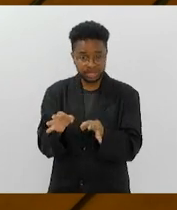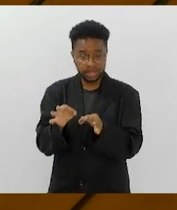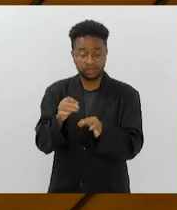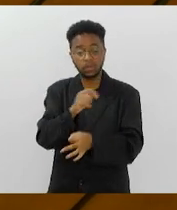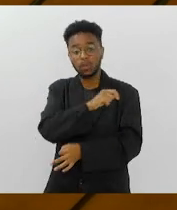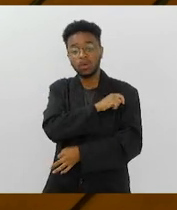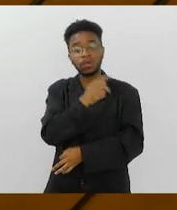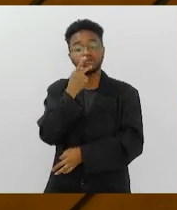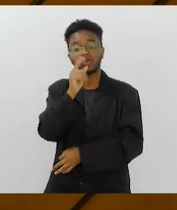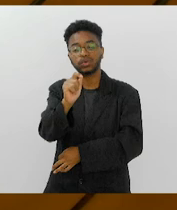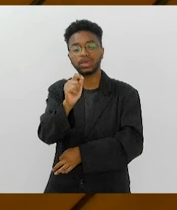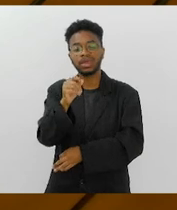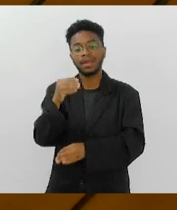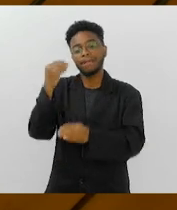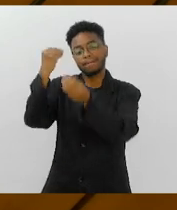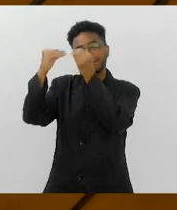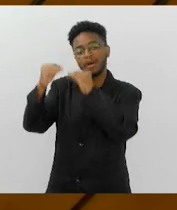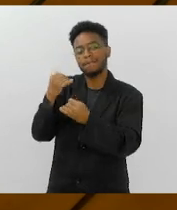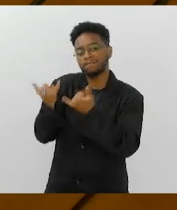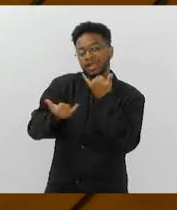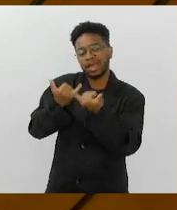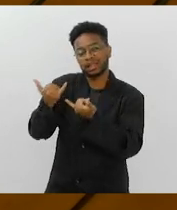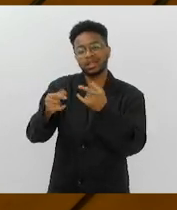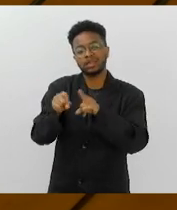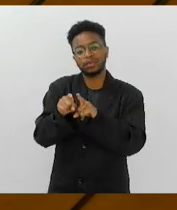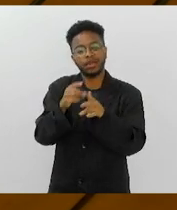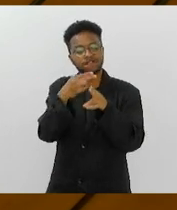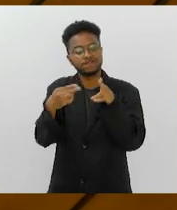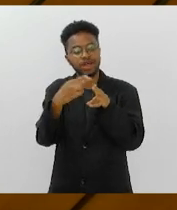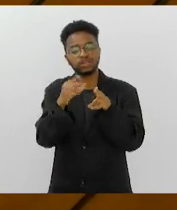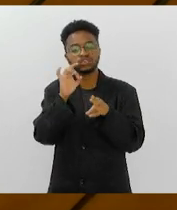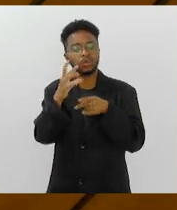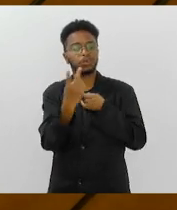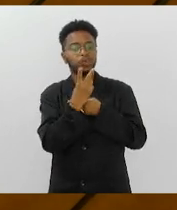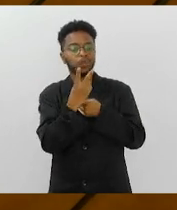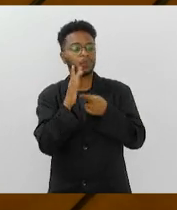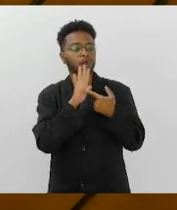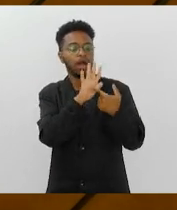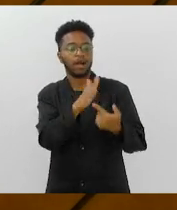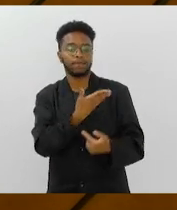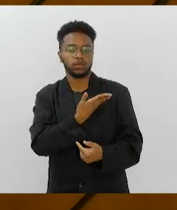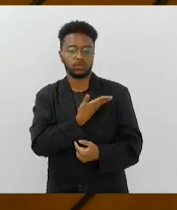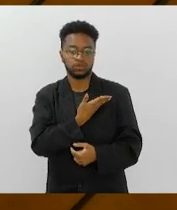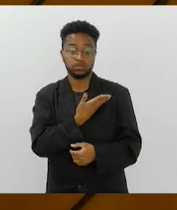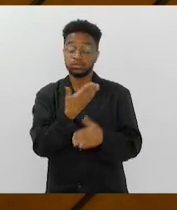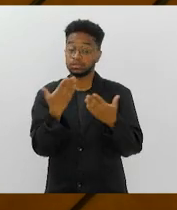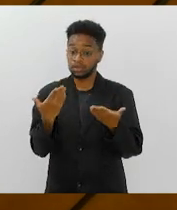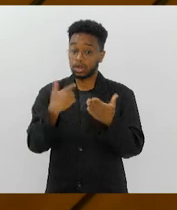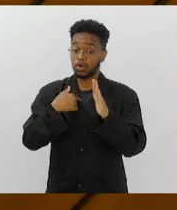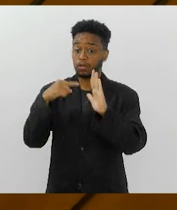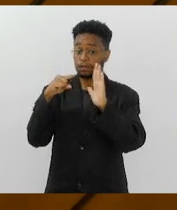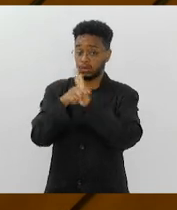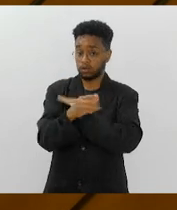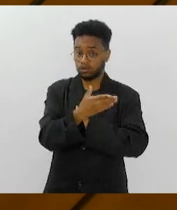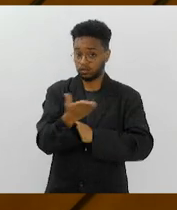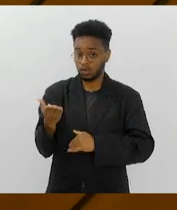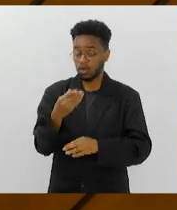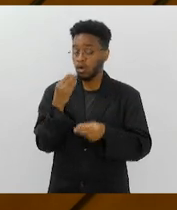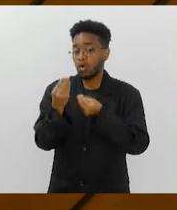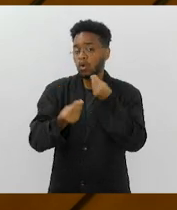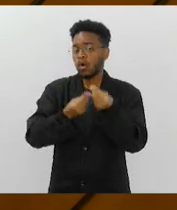postagem é brincadeira e que a arma era para proteção, só para mostrar para os amigos. Então, a primeira pergunta, doutora, é como que a gente